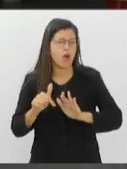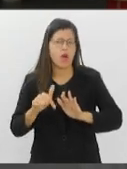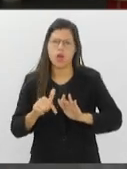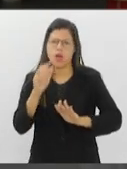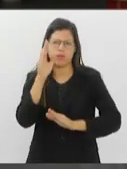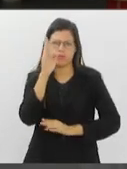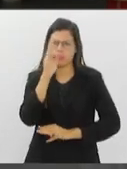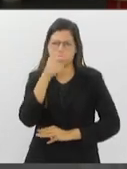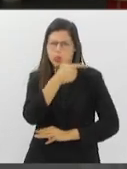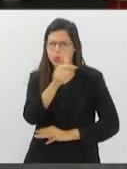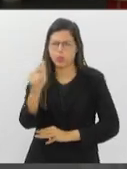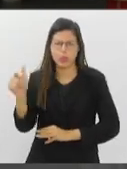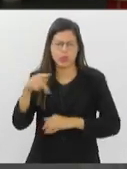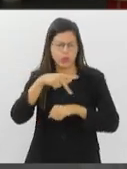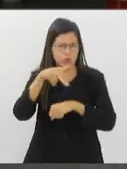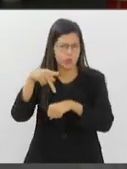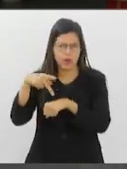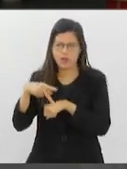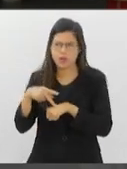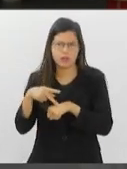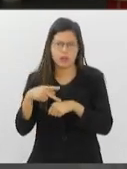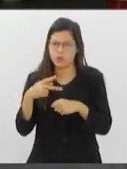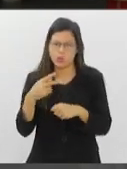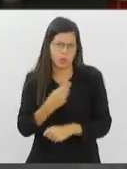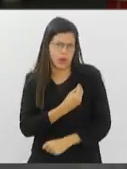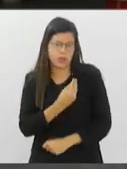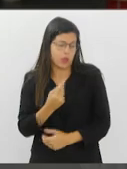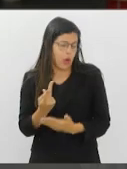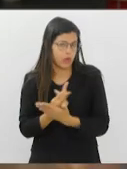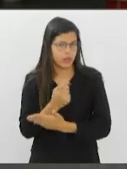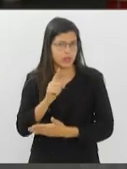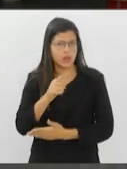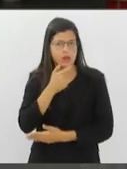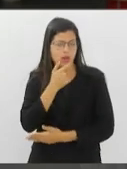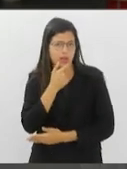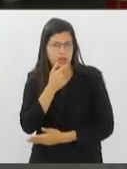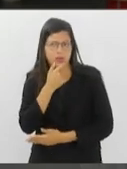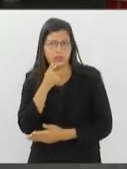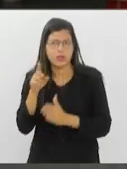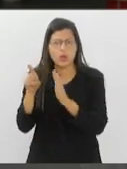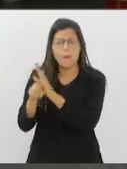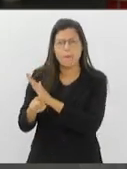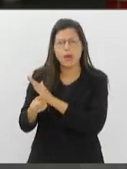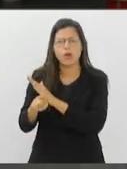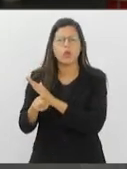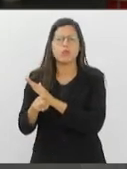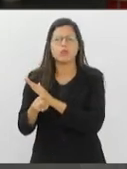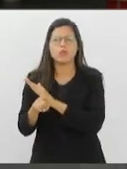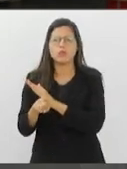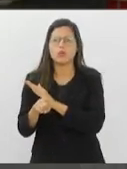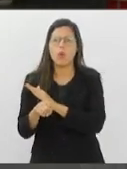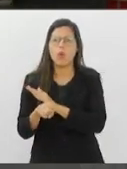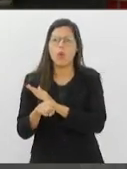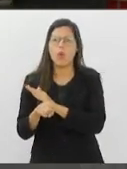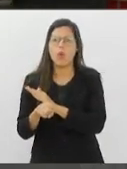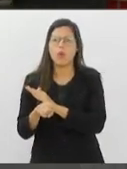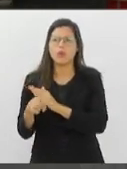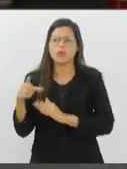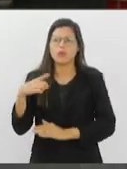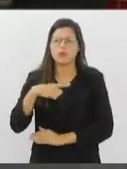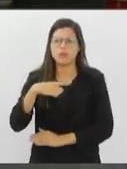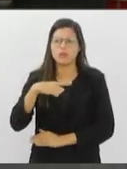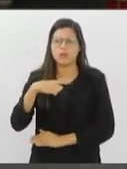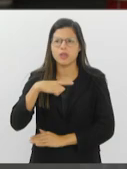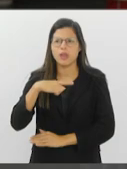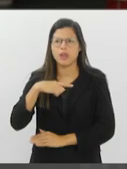pergunta o quanto que isso é feito lá, ela fala, isso não existe. Na Inglaterra, quando a gente perguntou os ingleses, quanto que vocês têm, que chama manobra de